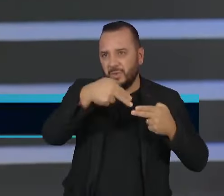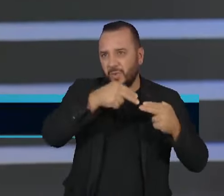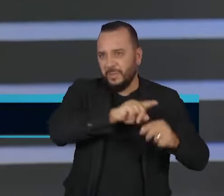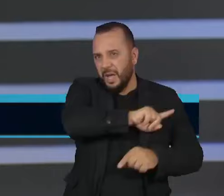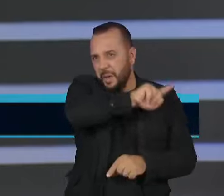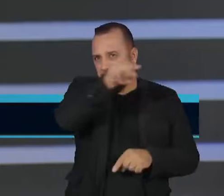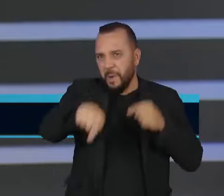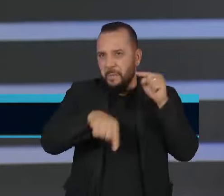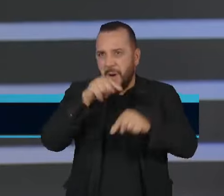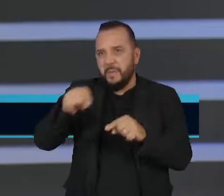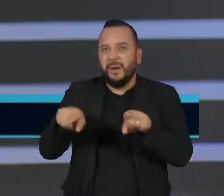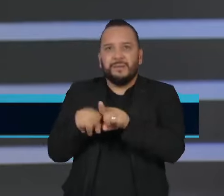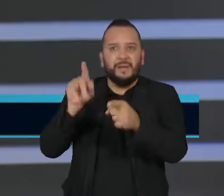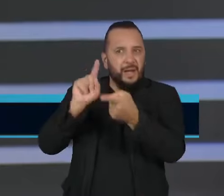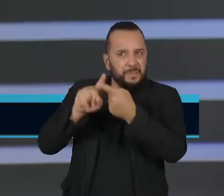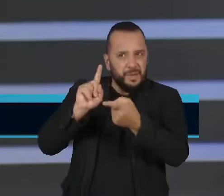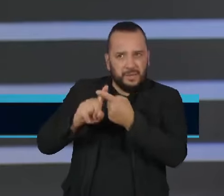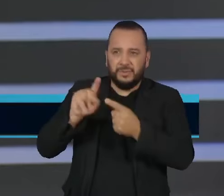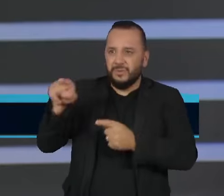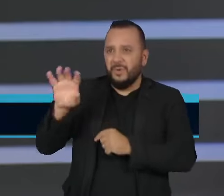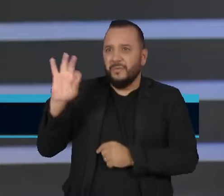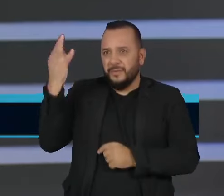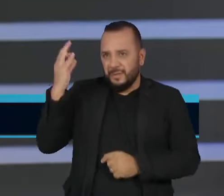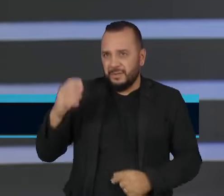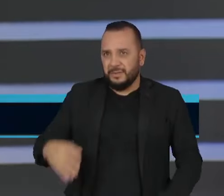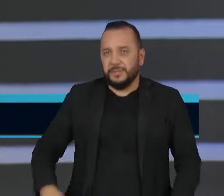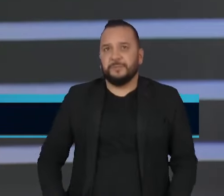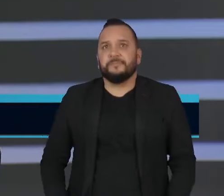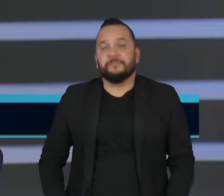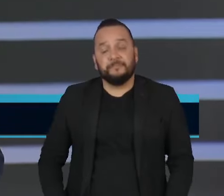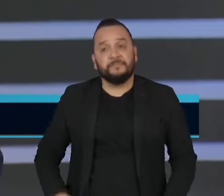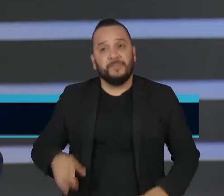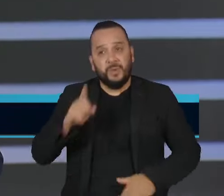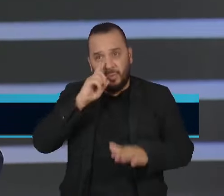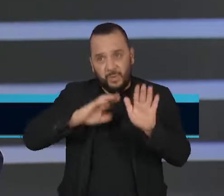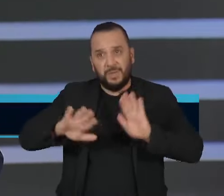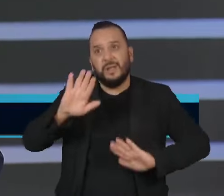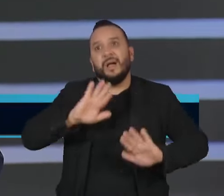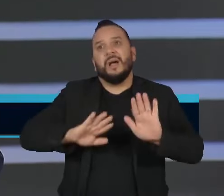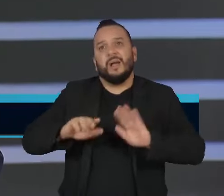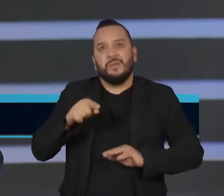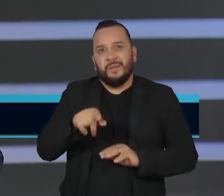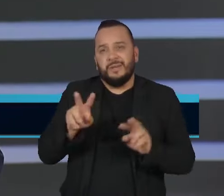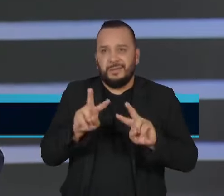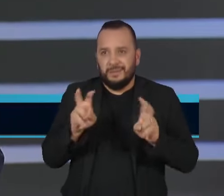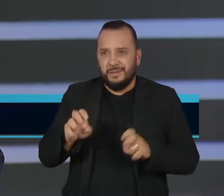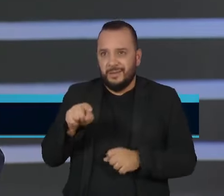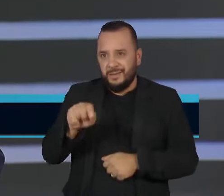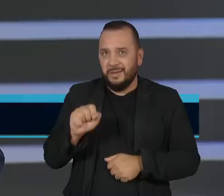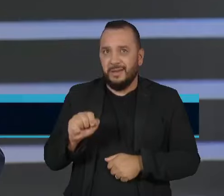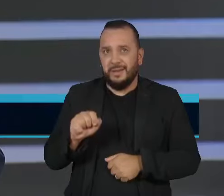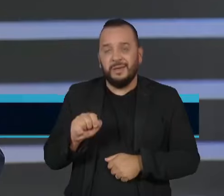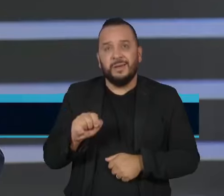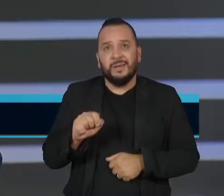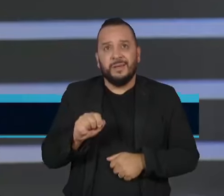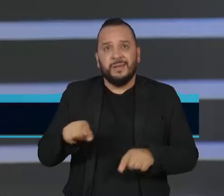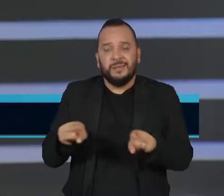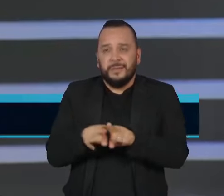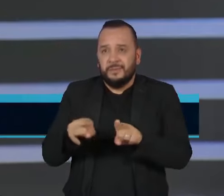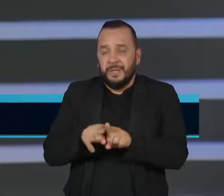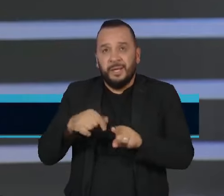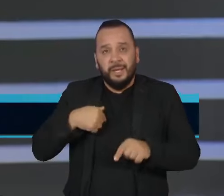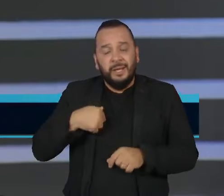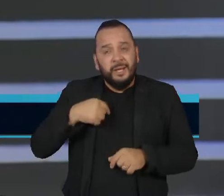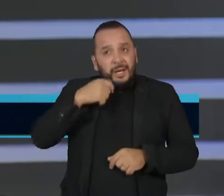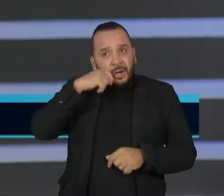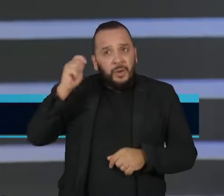inclusive ameaçou a França recentemente, né? Então é necessário tomar muito cuidado nessa questão e a Ucrânia vai ter